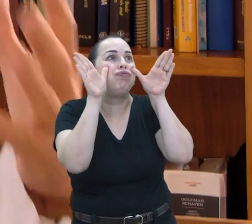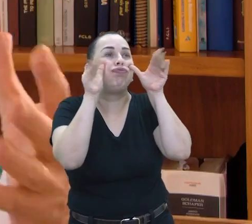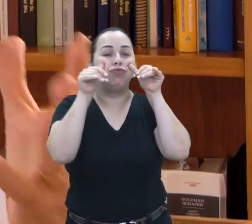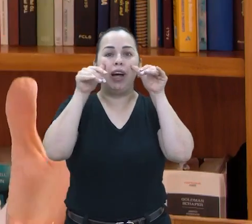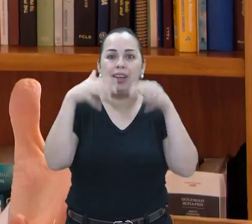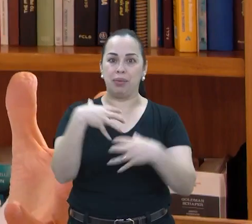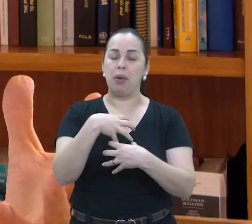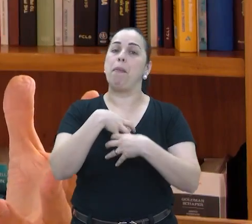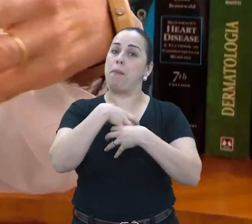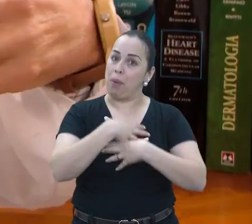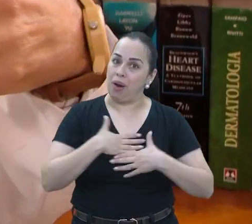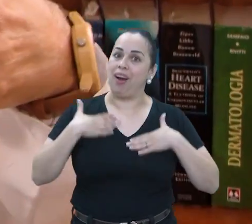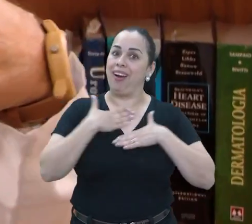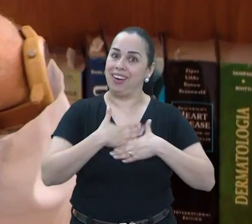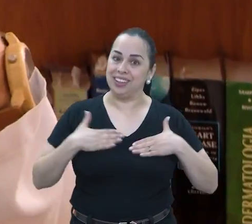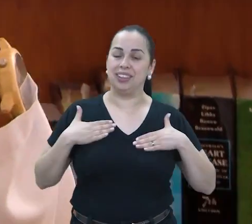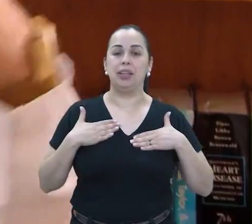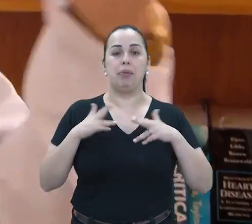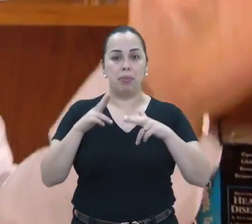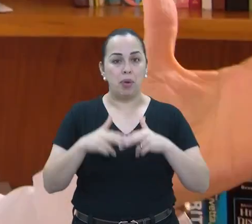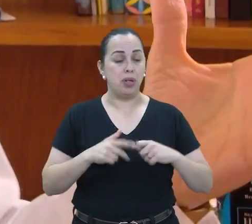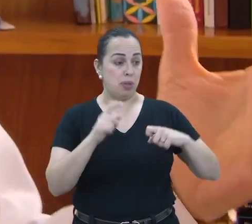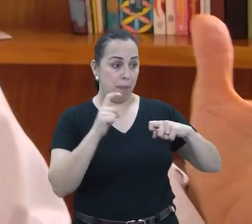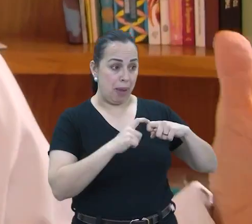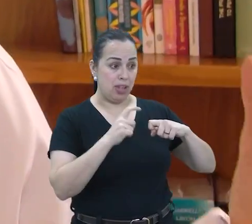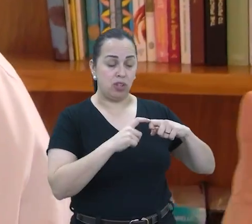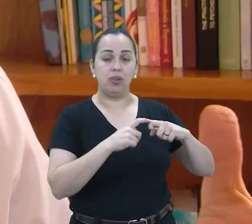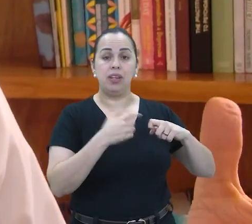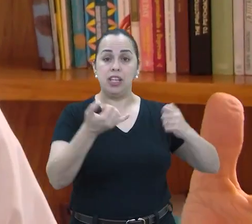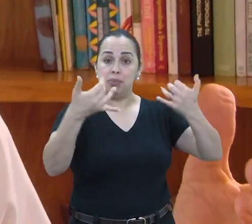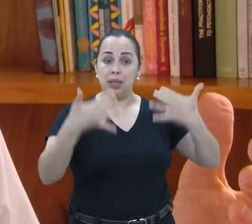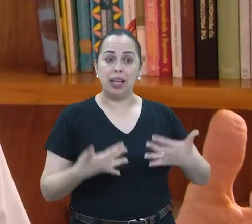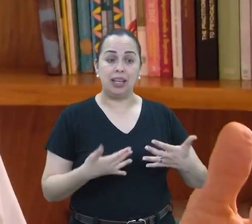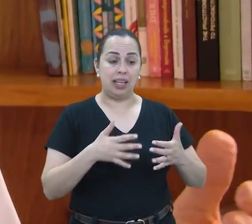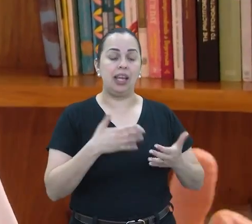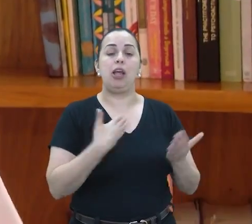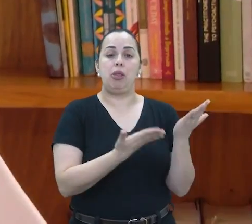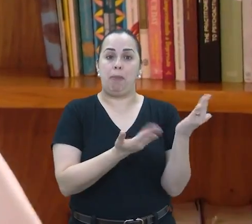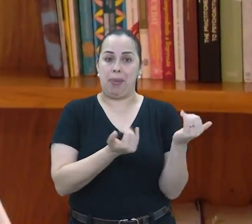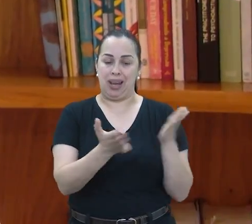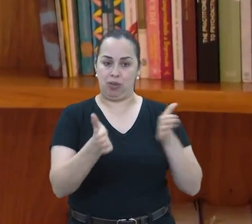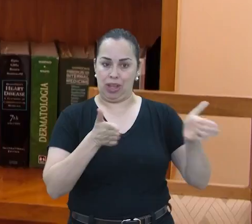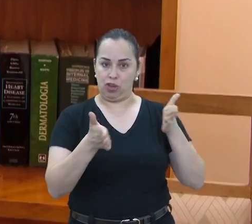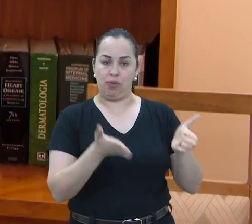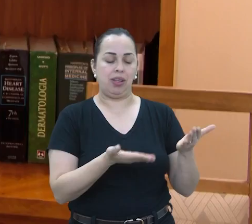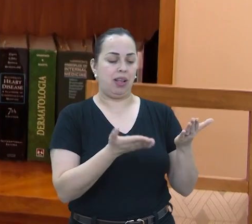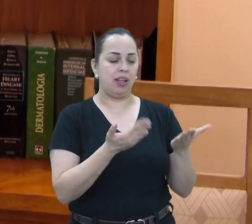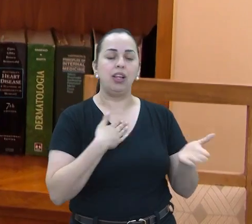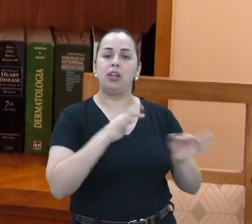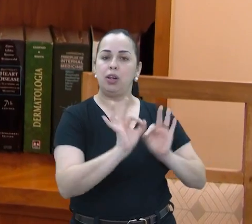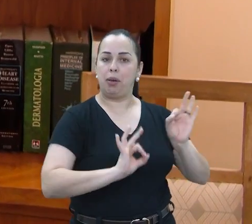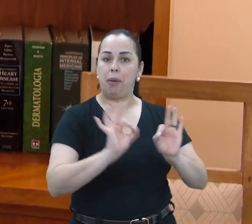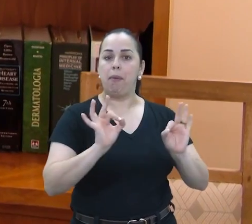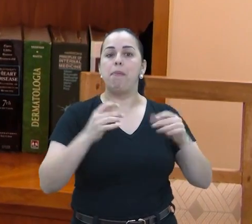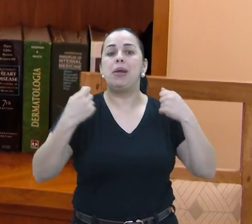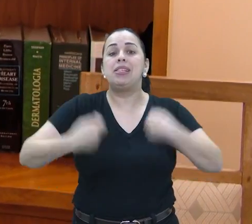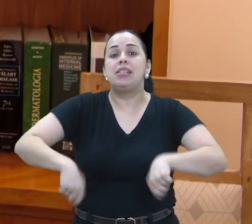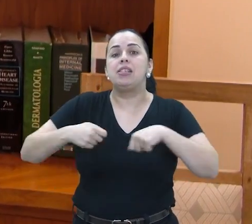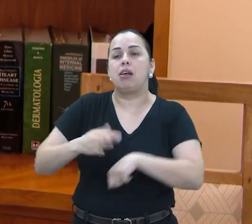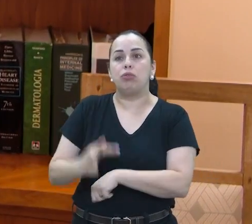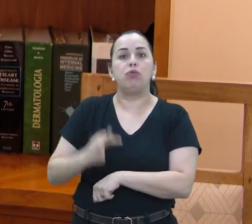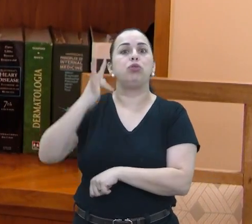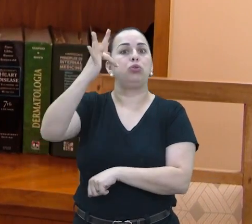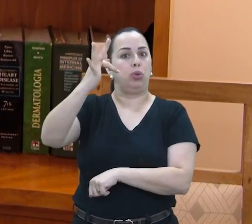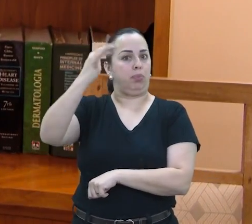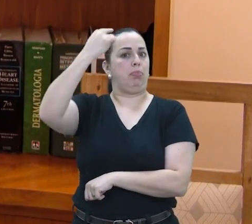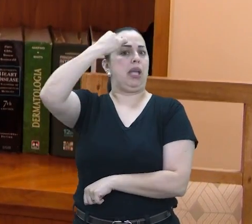me encantar com a vida. Por isso, o médico explica que, assim como fazemos planos na juventude, devemos continuar pensando